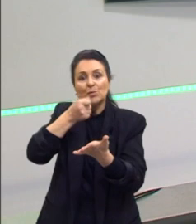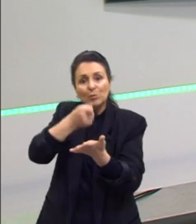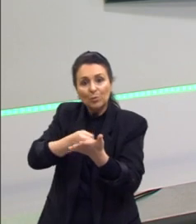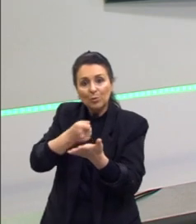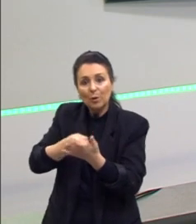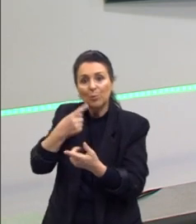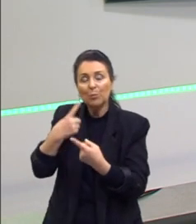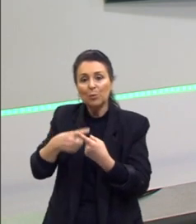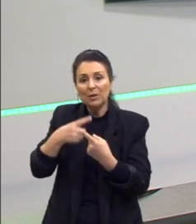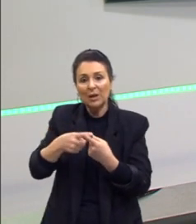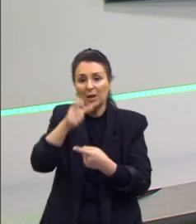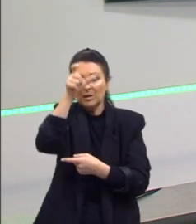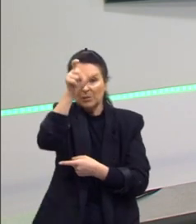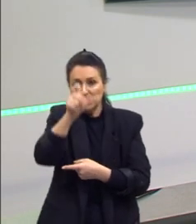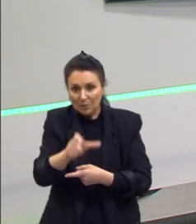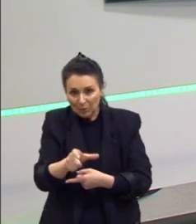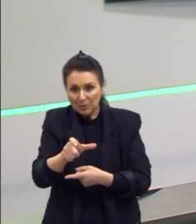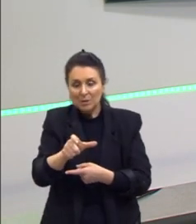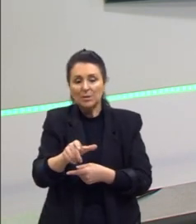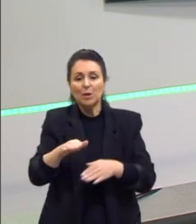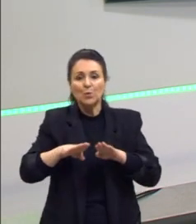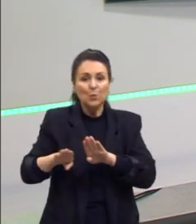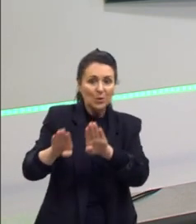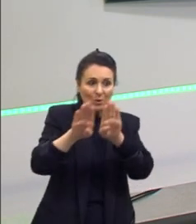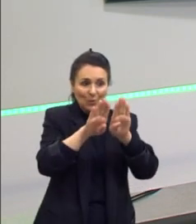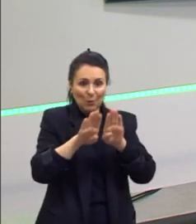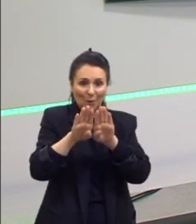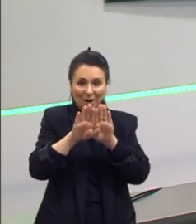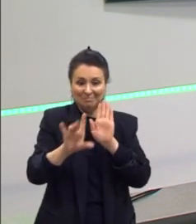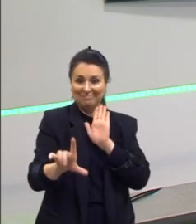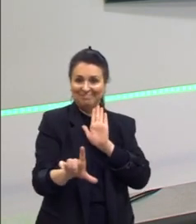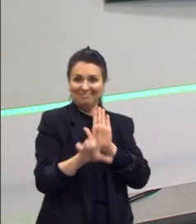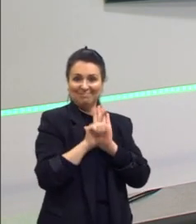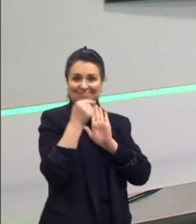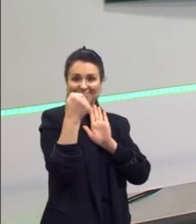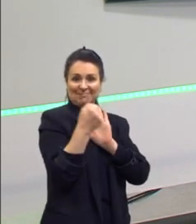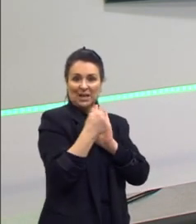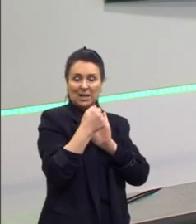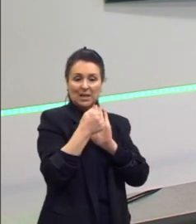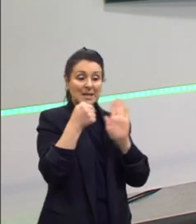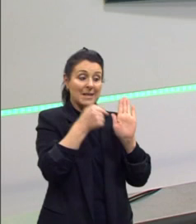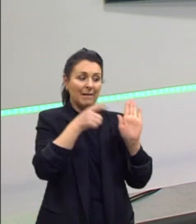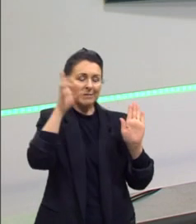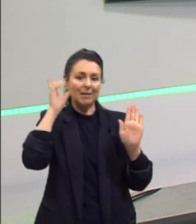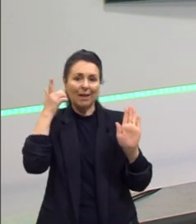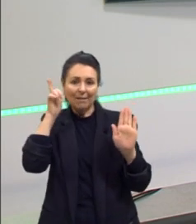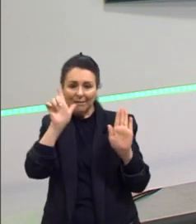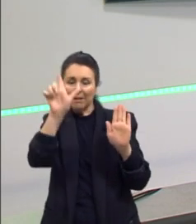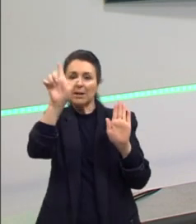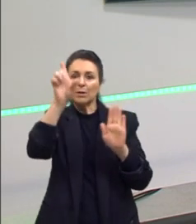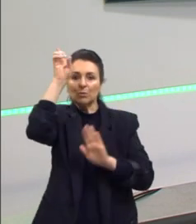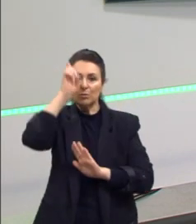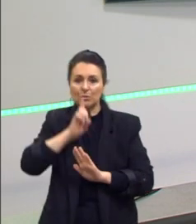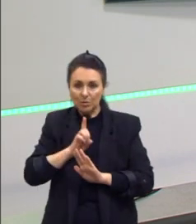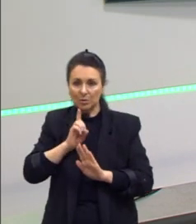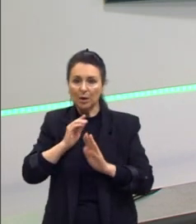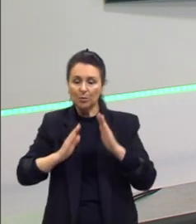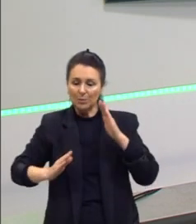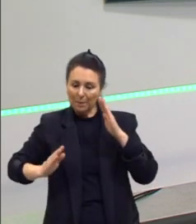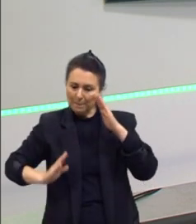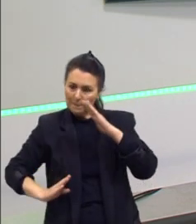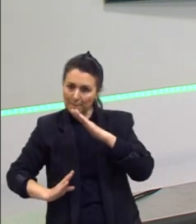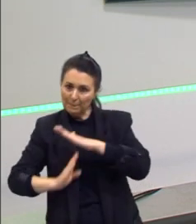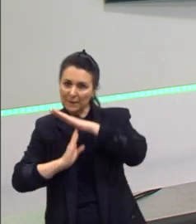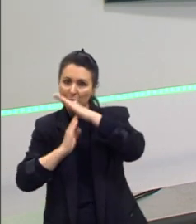exatamente para que as pessoas sejam iguais perante a lei e que a lei garante alguns direitos mínimos para todos os cidadãos